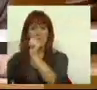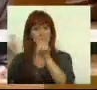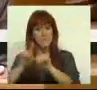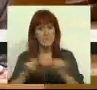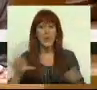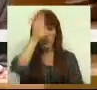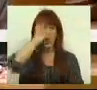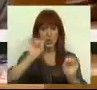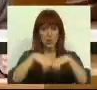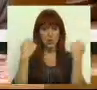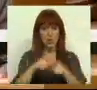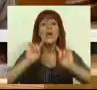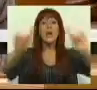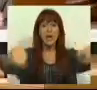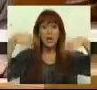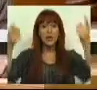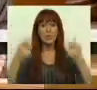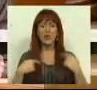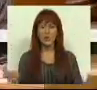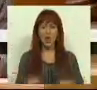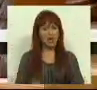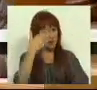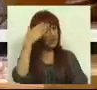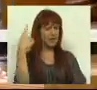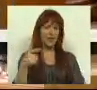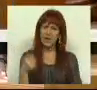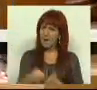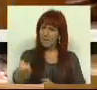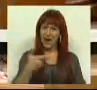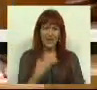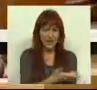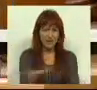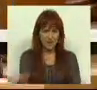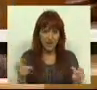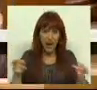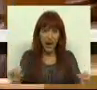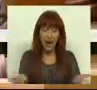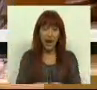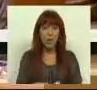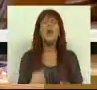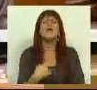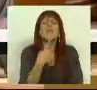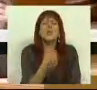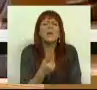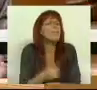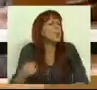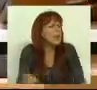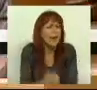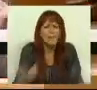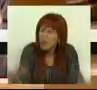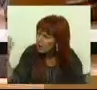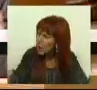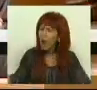o nosso Estado Social e depois para termos capacidade de pagar a nossa dívida. É caso então para perguntar por que razão